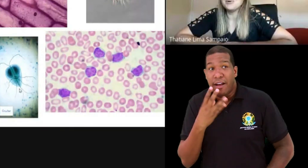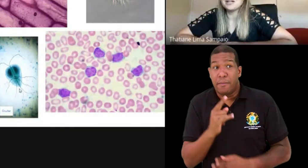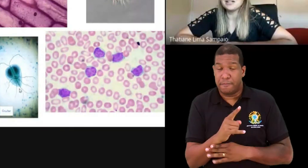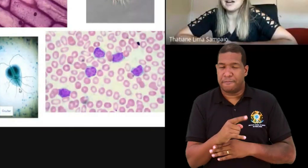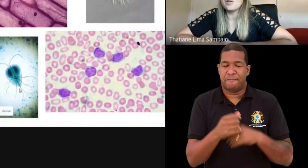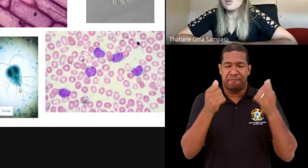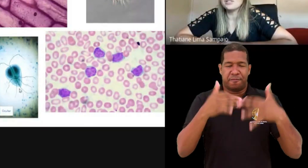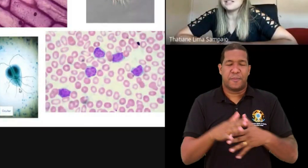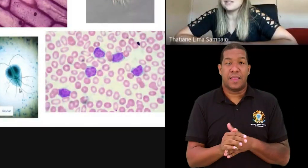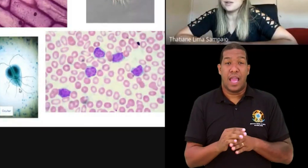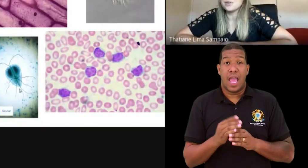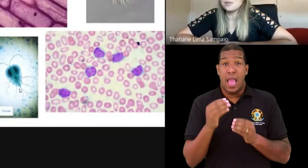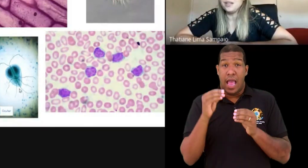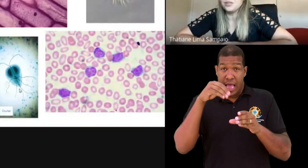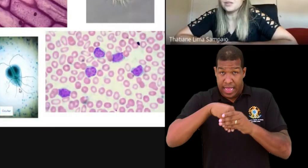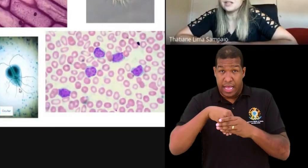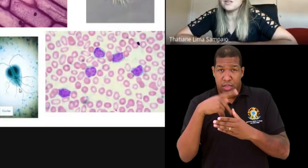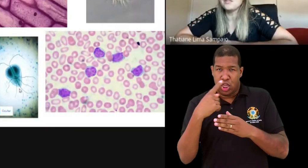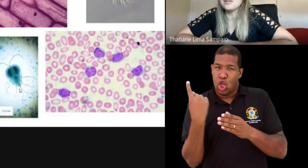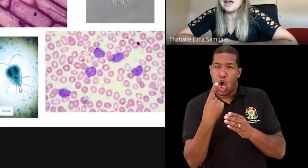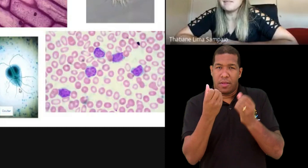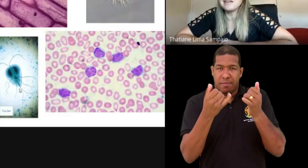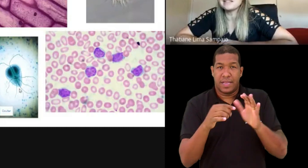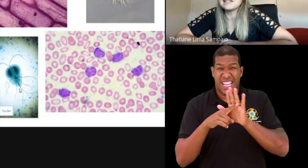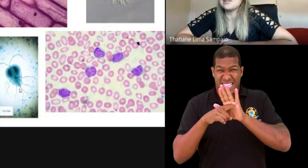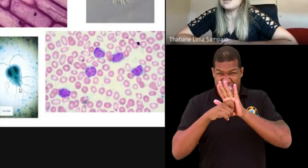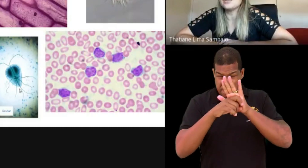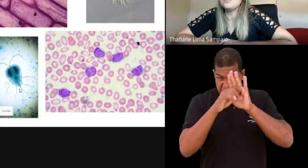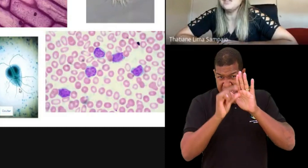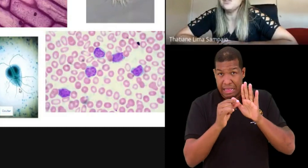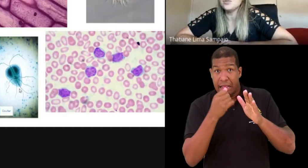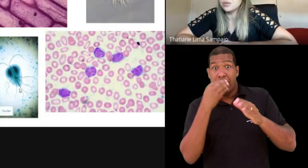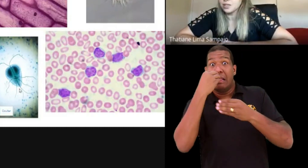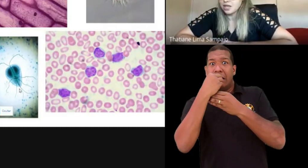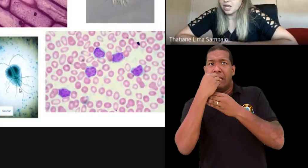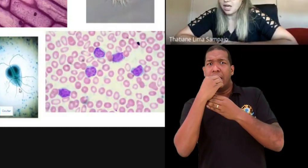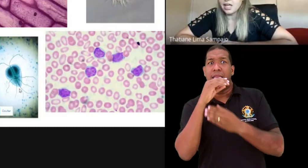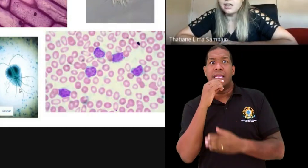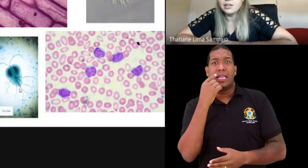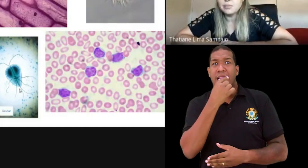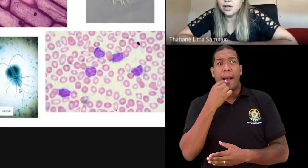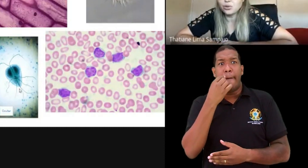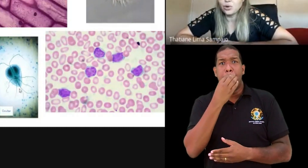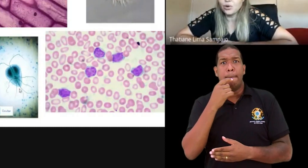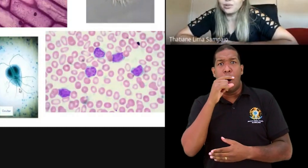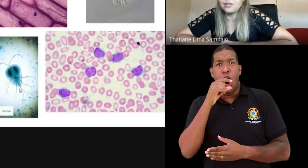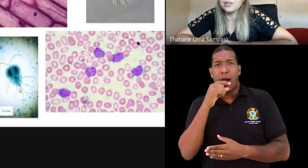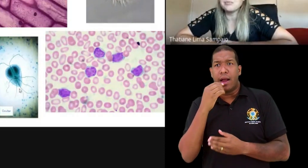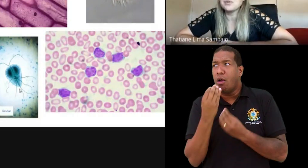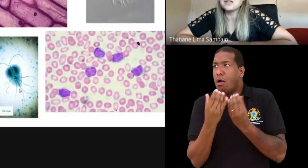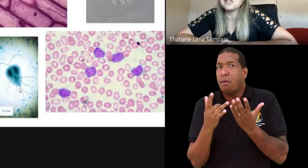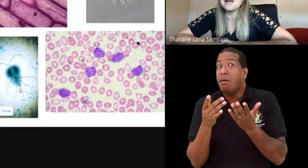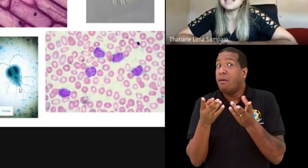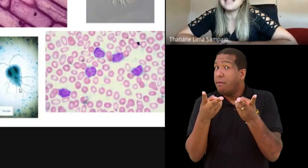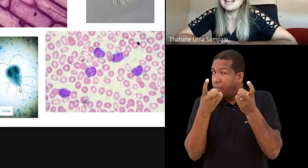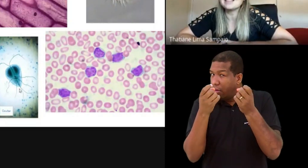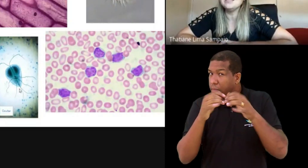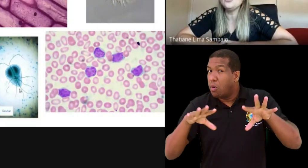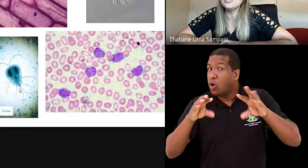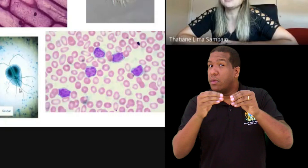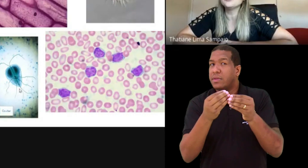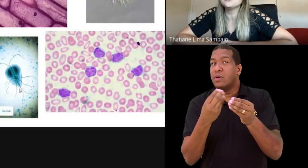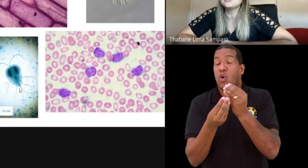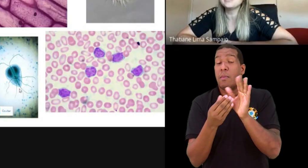da boca, ao longo desses nossos vídeos, vocês vão ver a questão dos vídeos em laboratório, que vou estar mostrando as